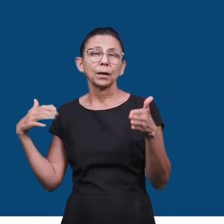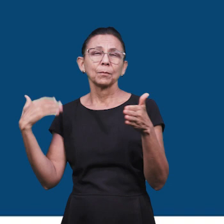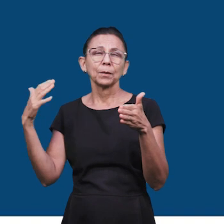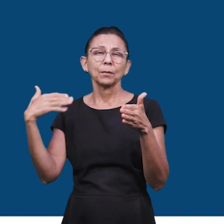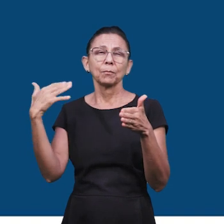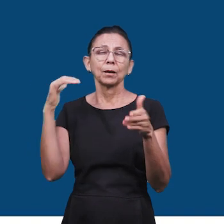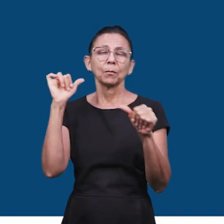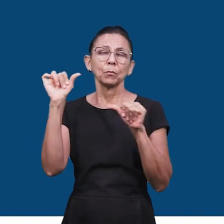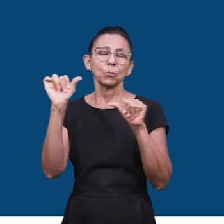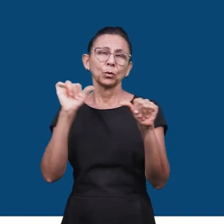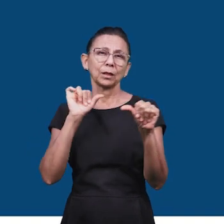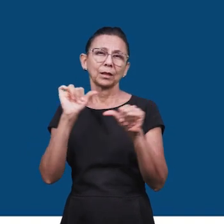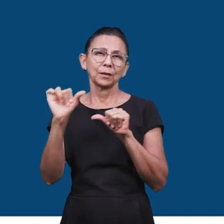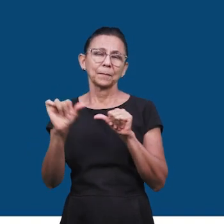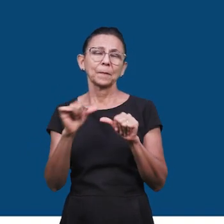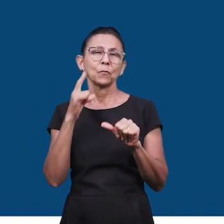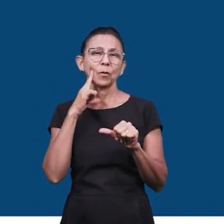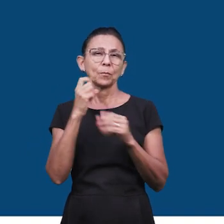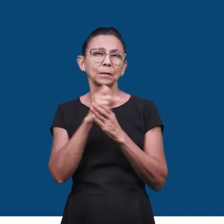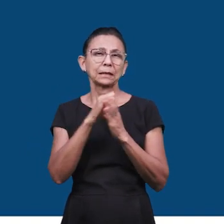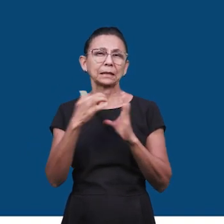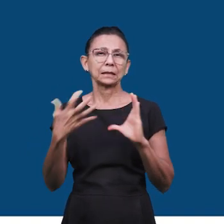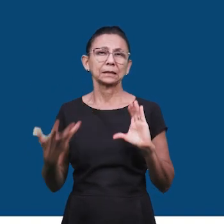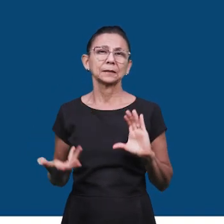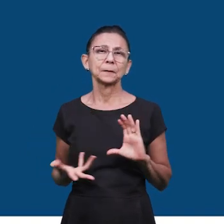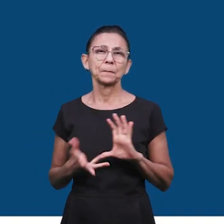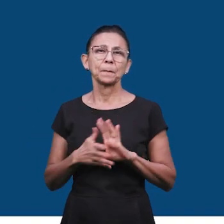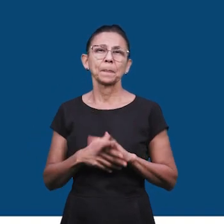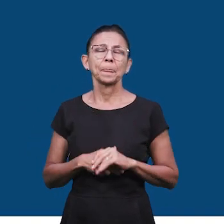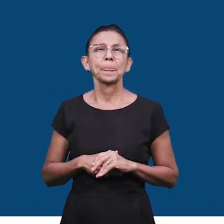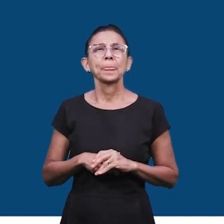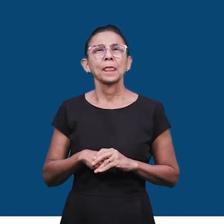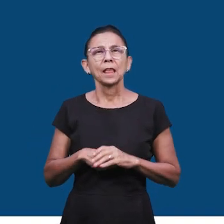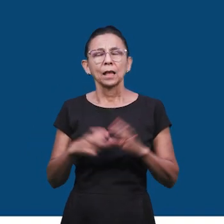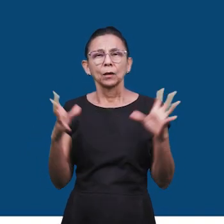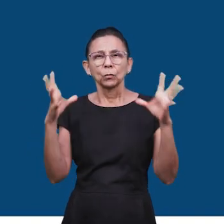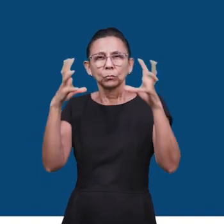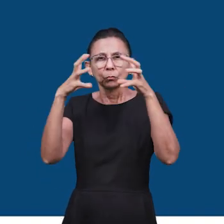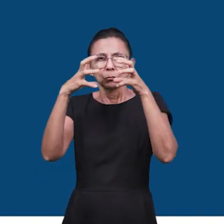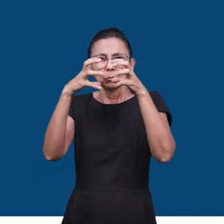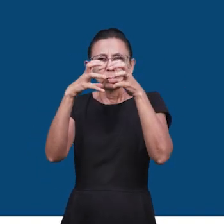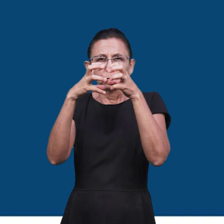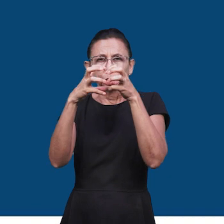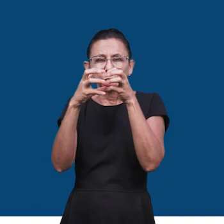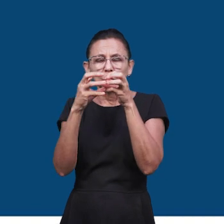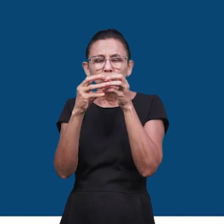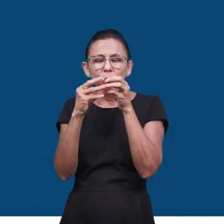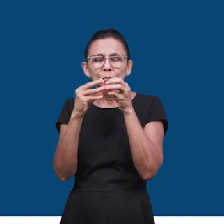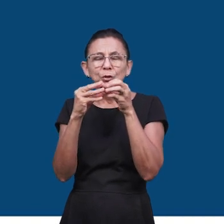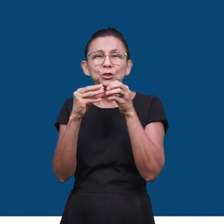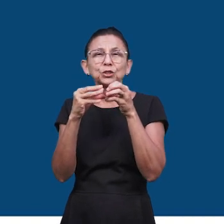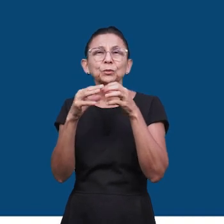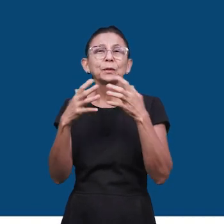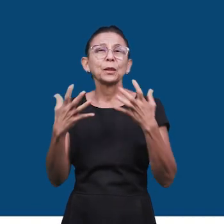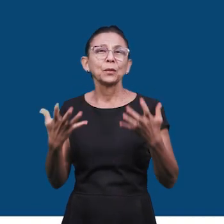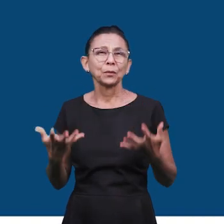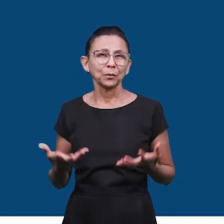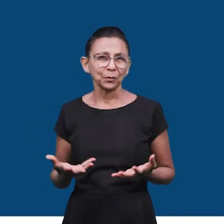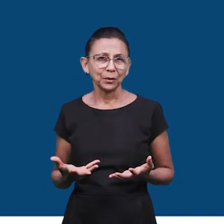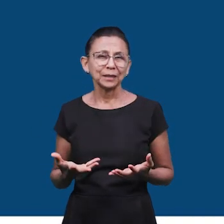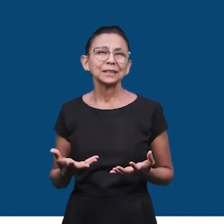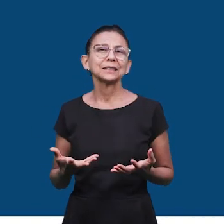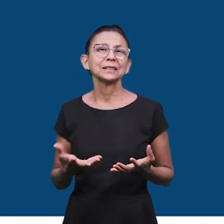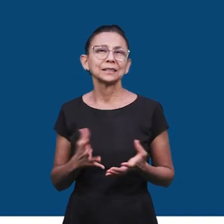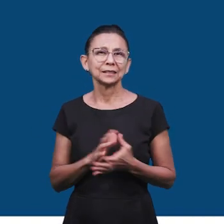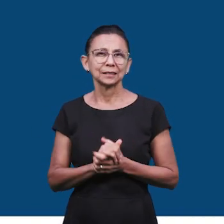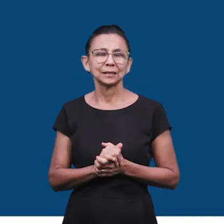podemos observar algumas características, como, por exemplo, a diminuição do volume, devido a alterações como diminuição da